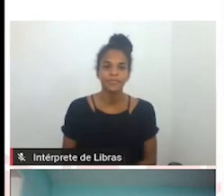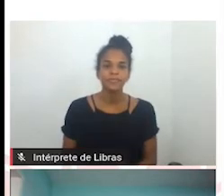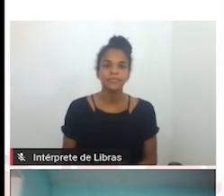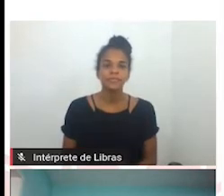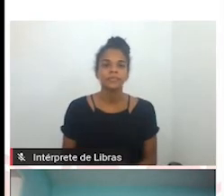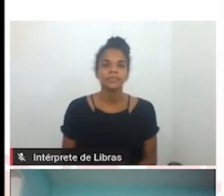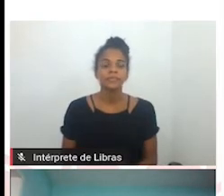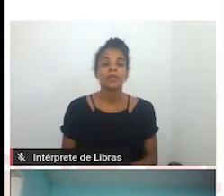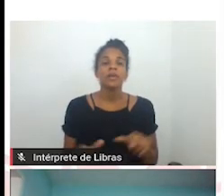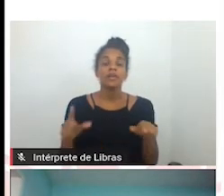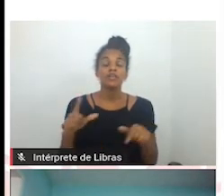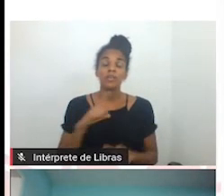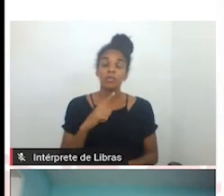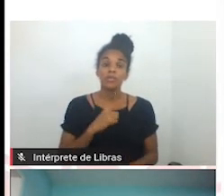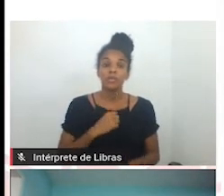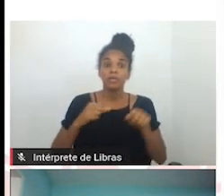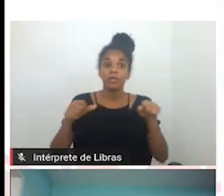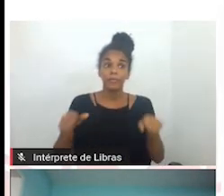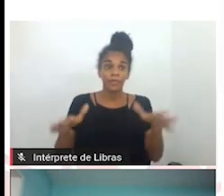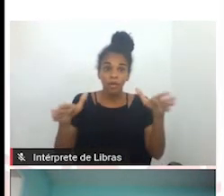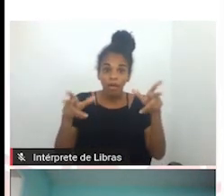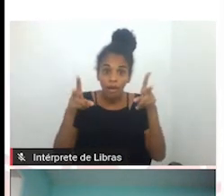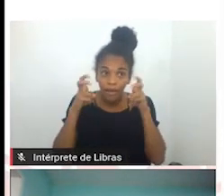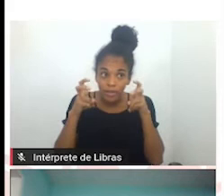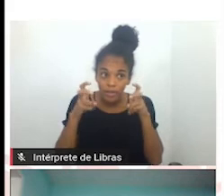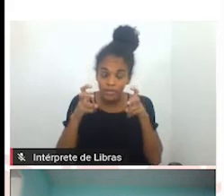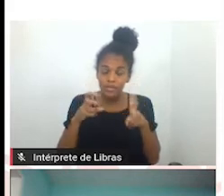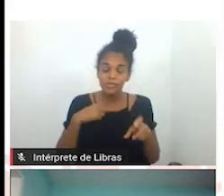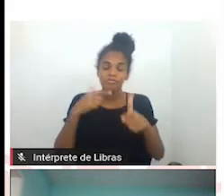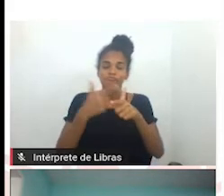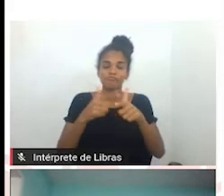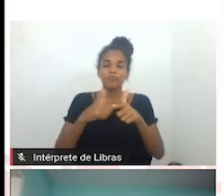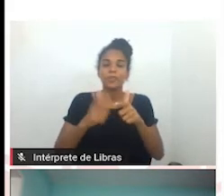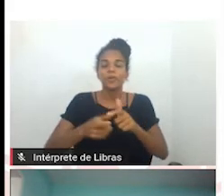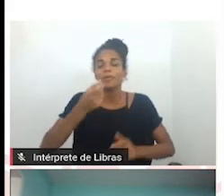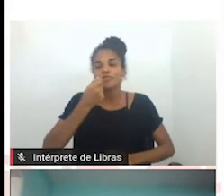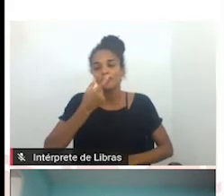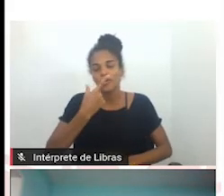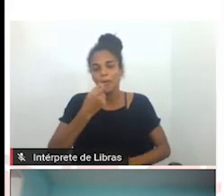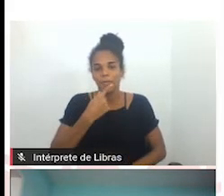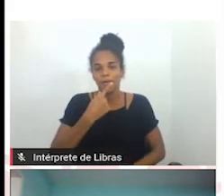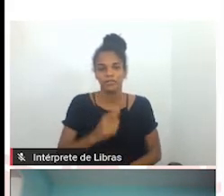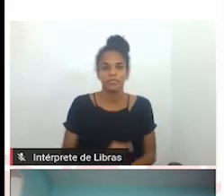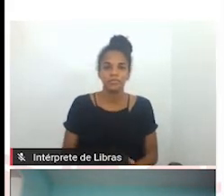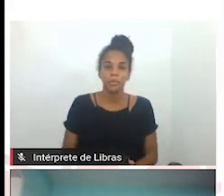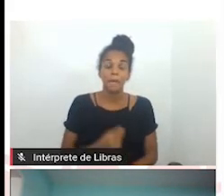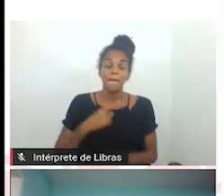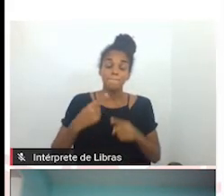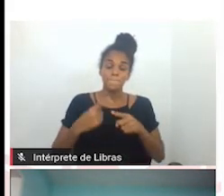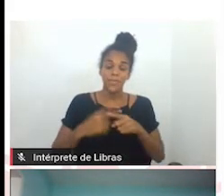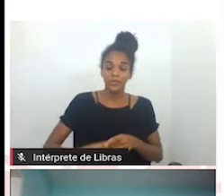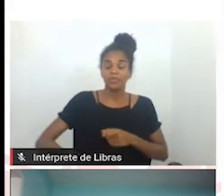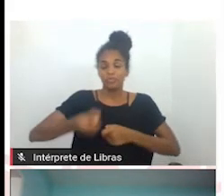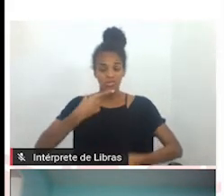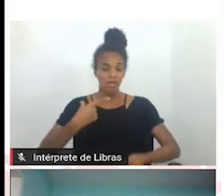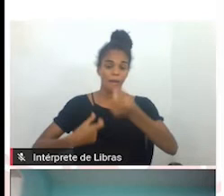A gente tem que ter atenção aos efeitos colaterais, porque como a gente está sedando mais o paciente, está dando mais drogas para entubar ele, a gente vai